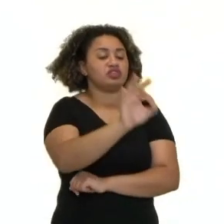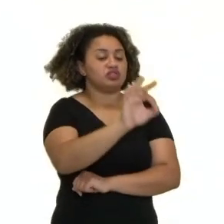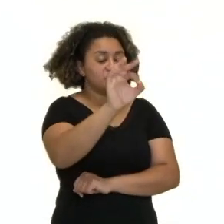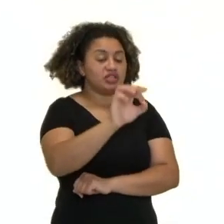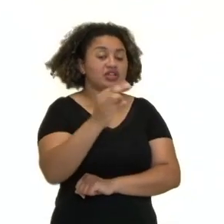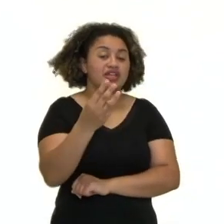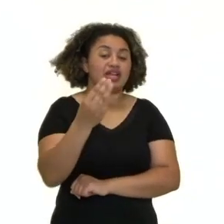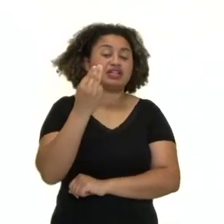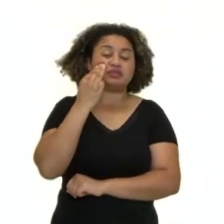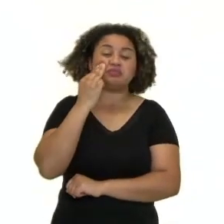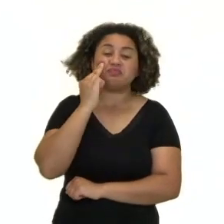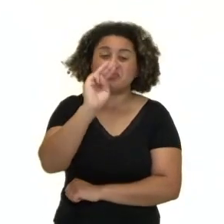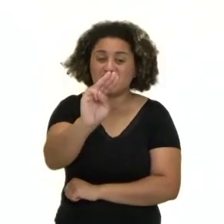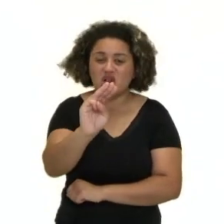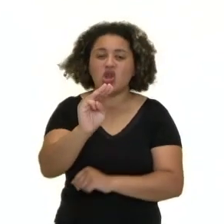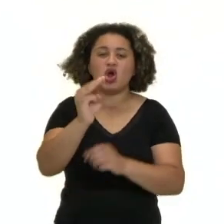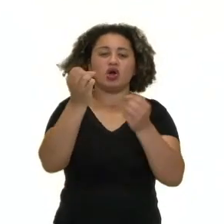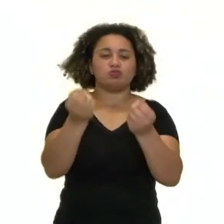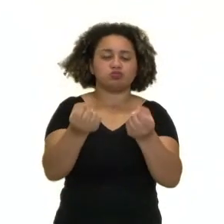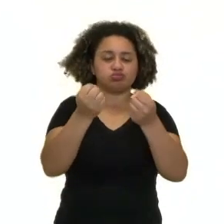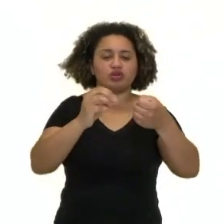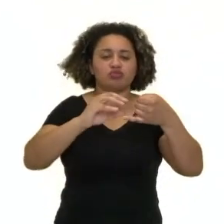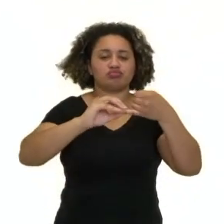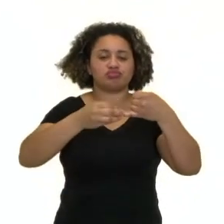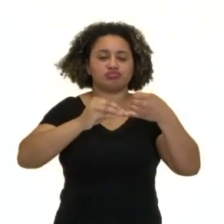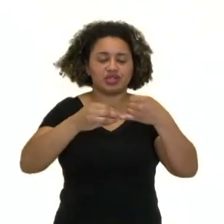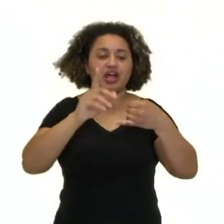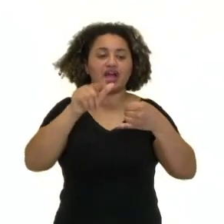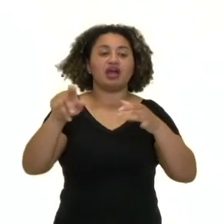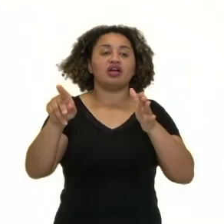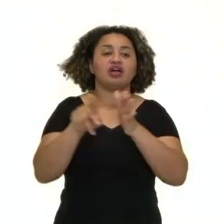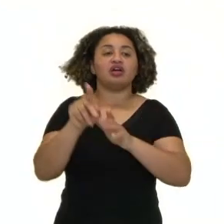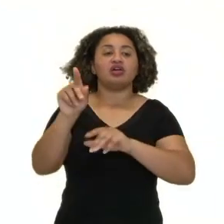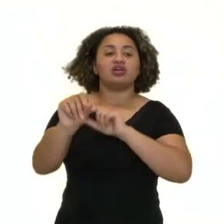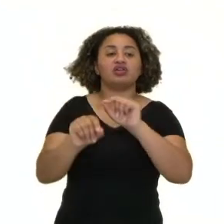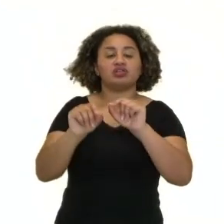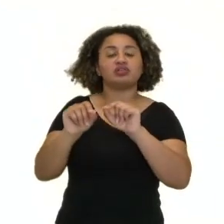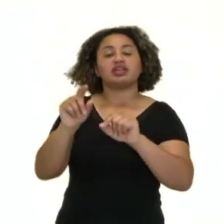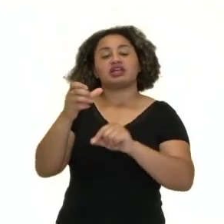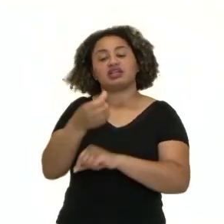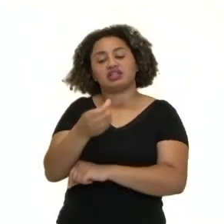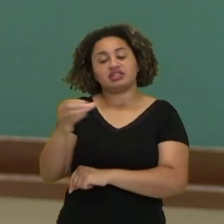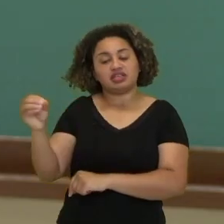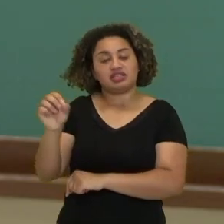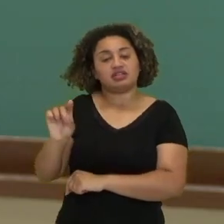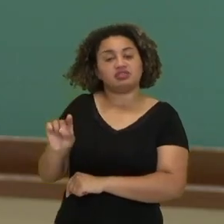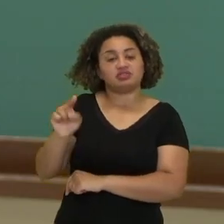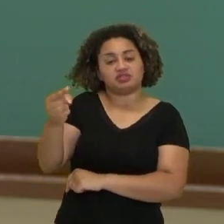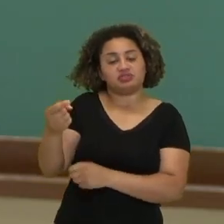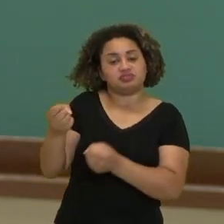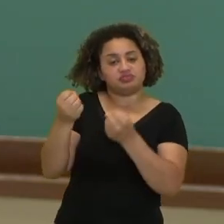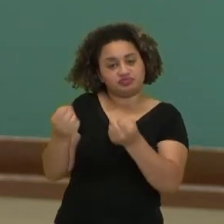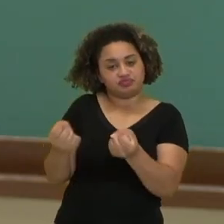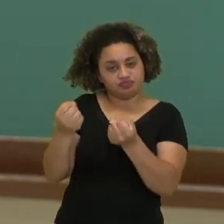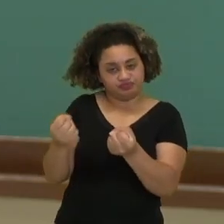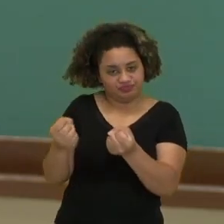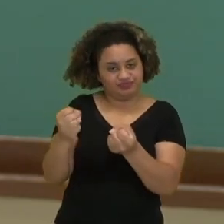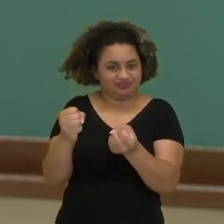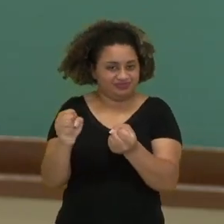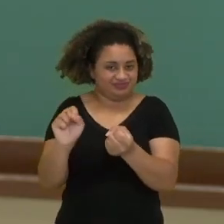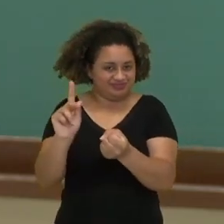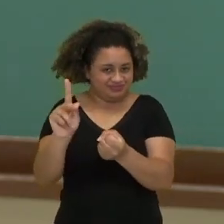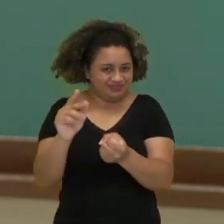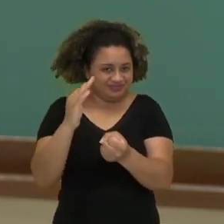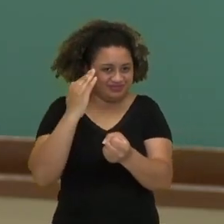3 milhões de toneladas de feijão corresponde a 600.000 toneladas,